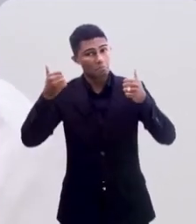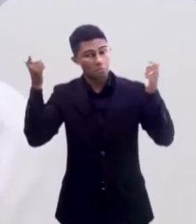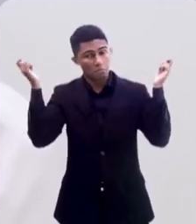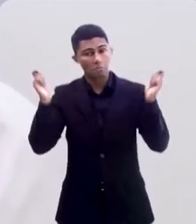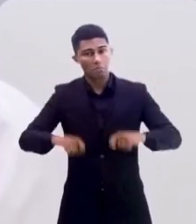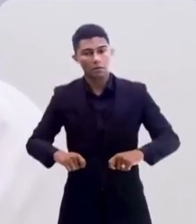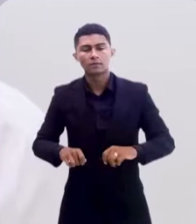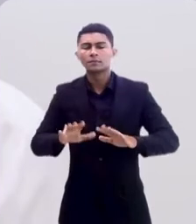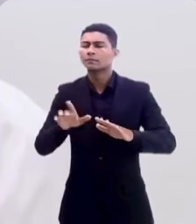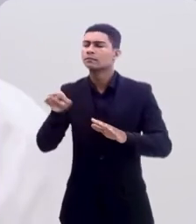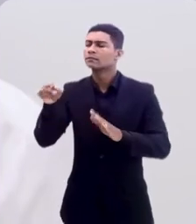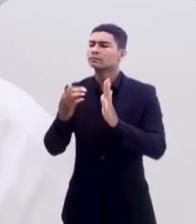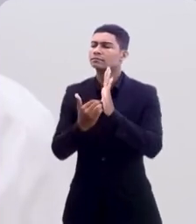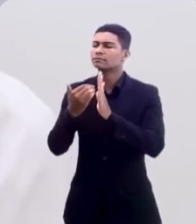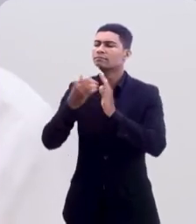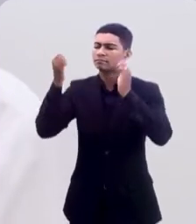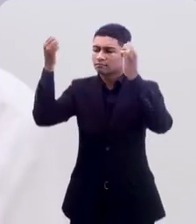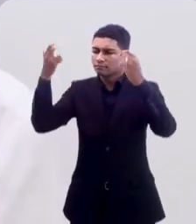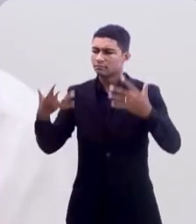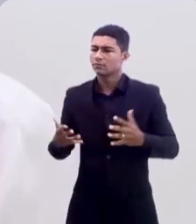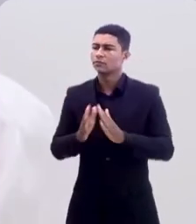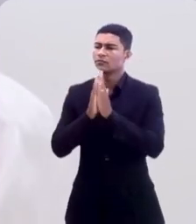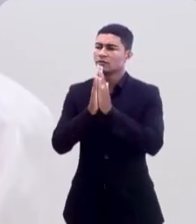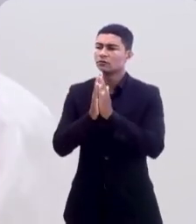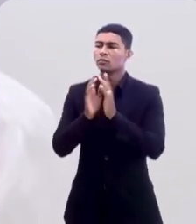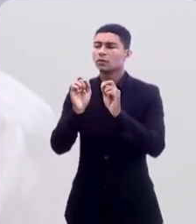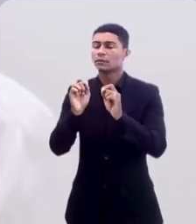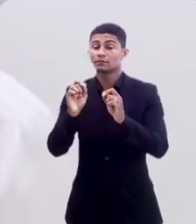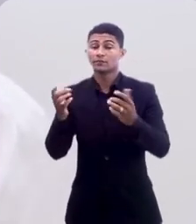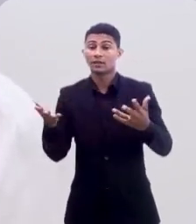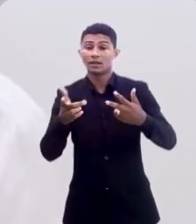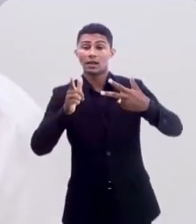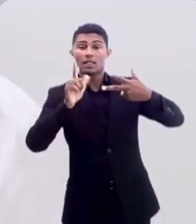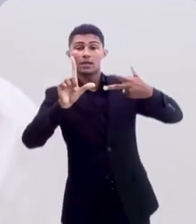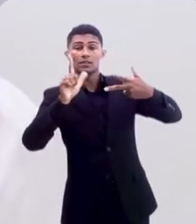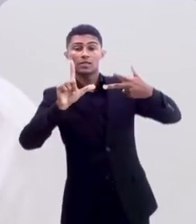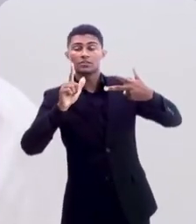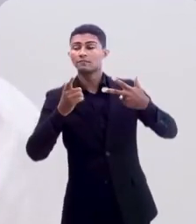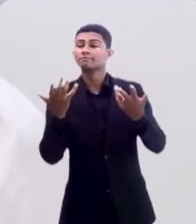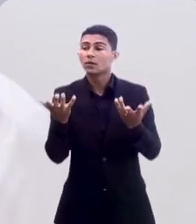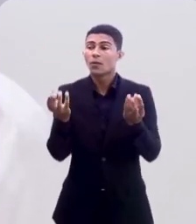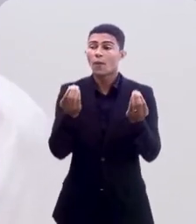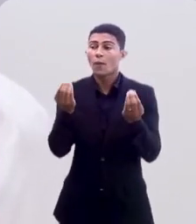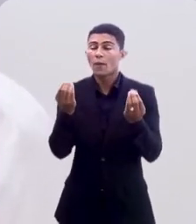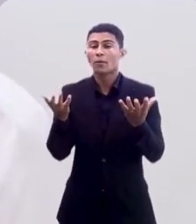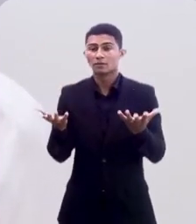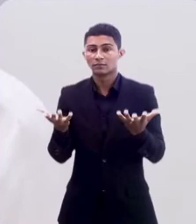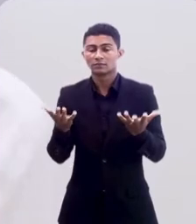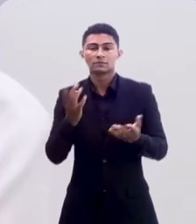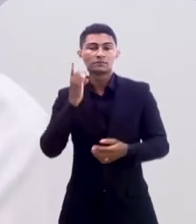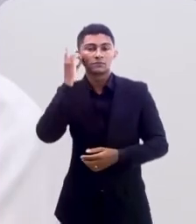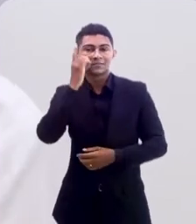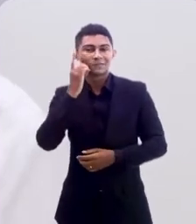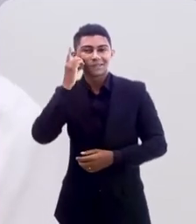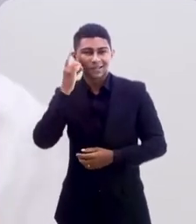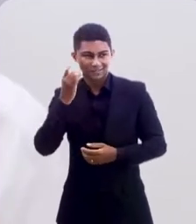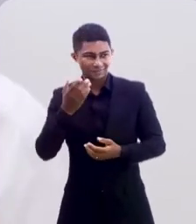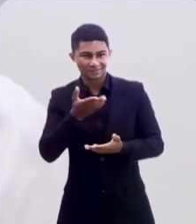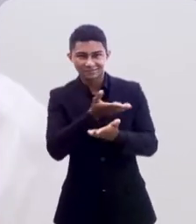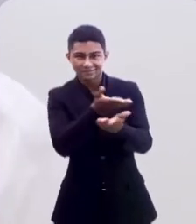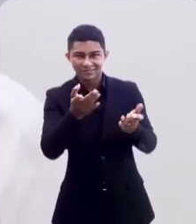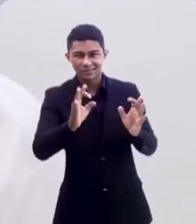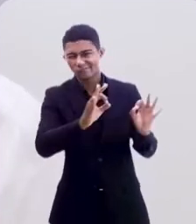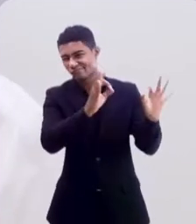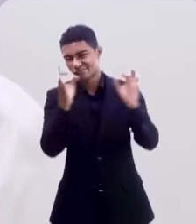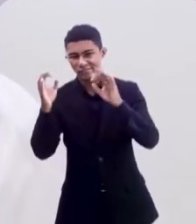e da pecuária. Queria que o senhor falasse um pouquinho, nesse último bloco, sobre o papel do legislativo nesse processo. De que forma, né, os deputados que